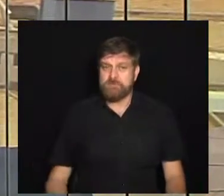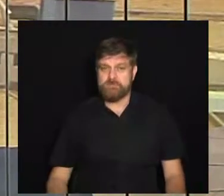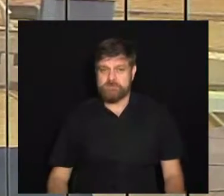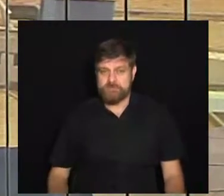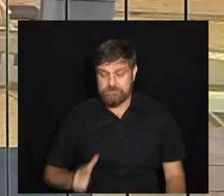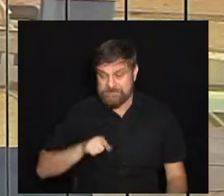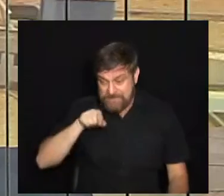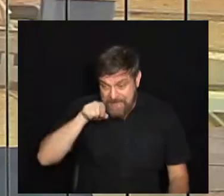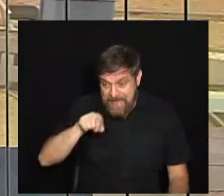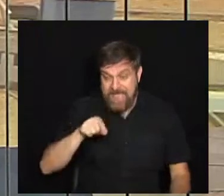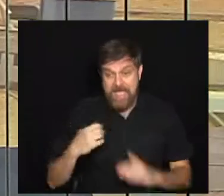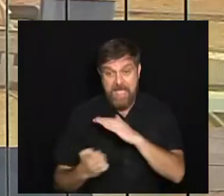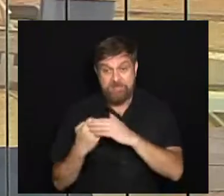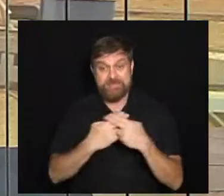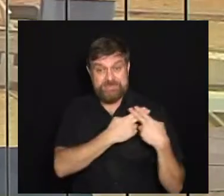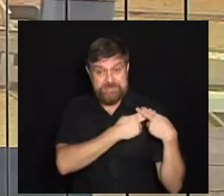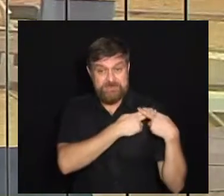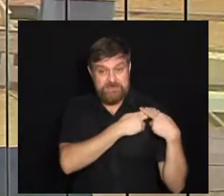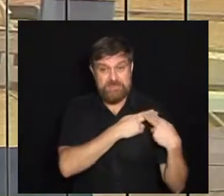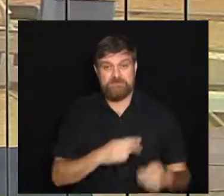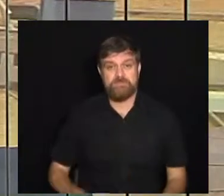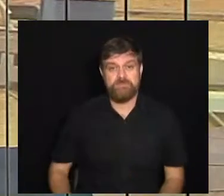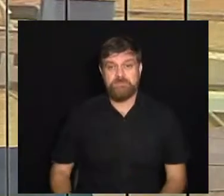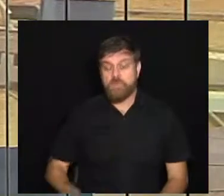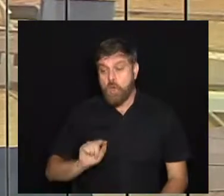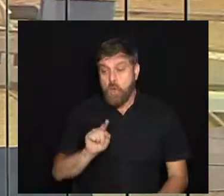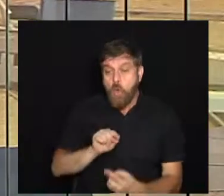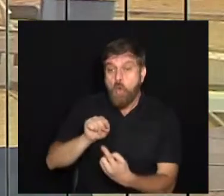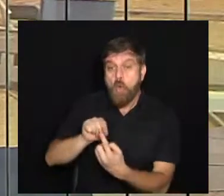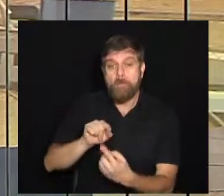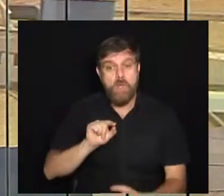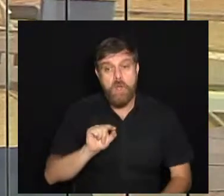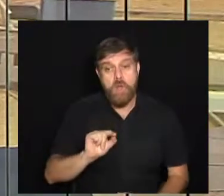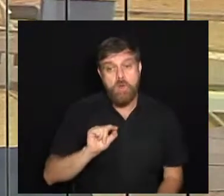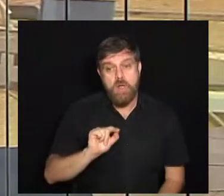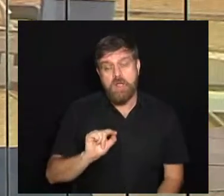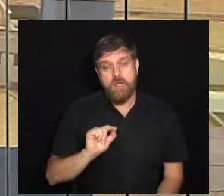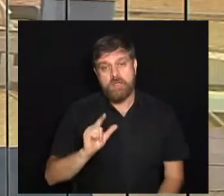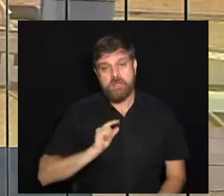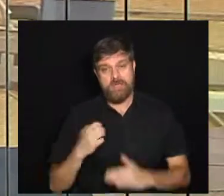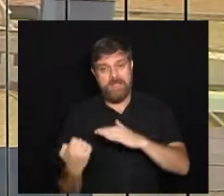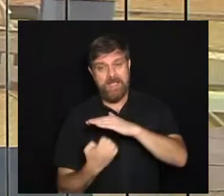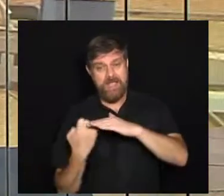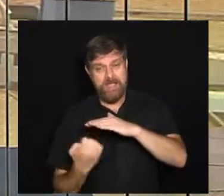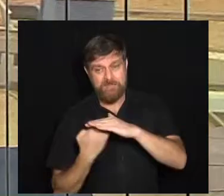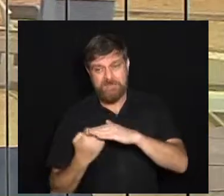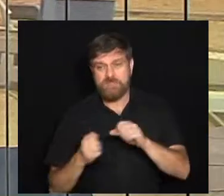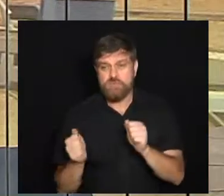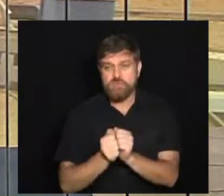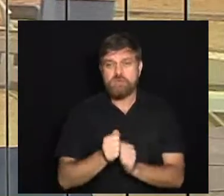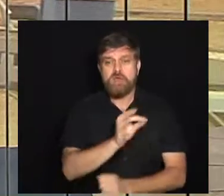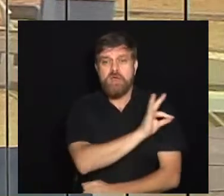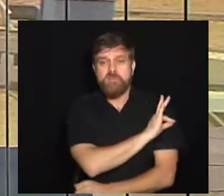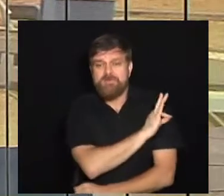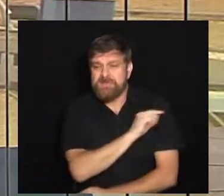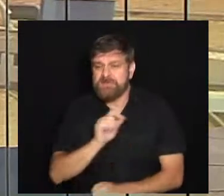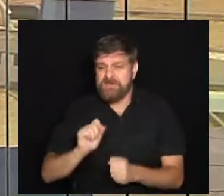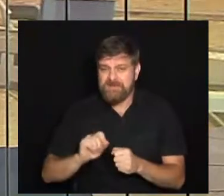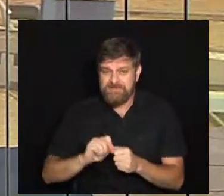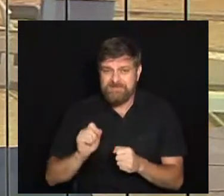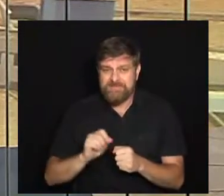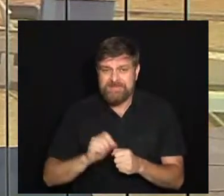oligopólio das empresas de ônibus a para que a as empresas e a prefeitura faça um